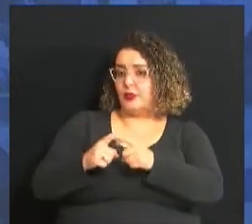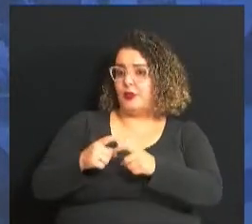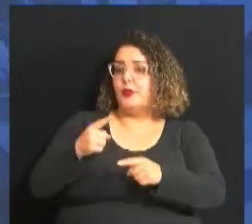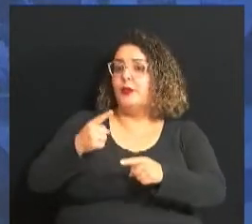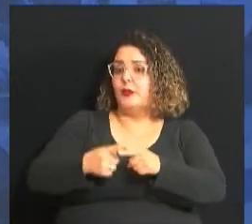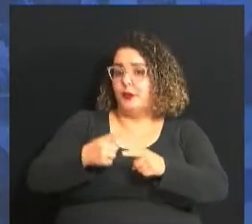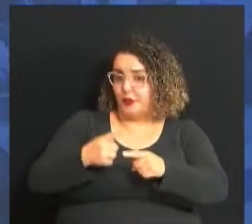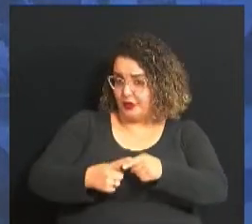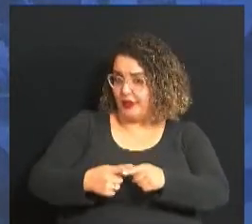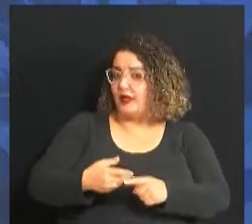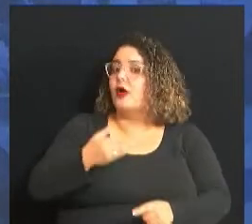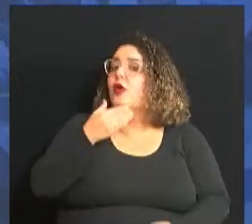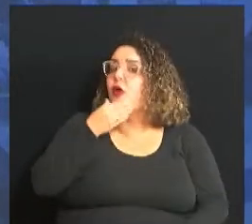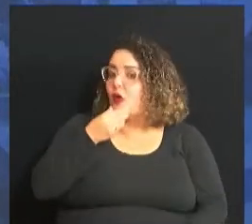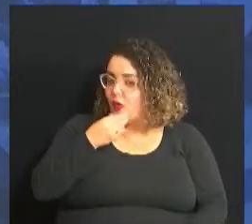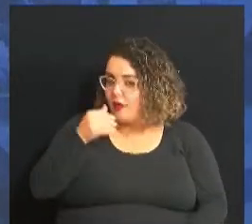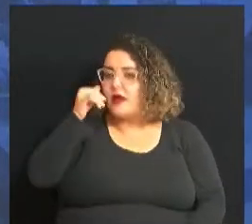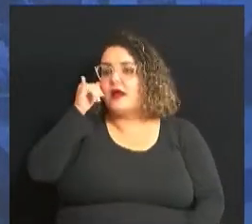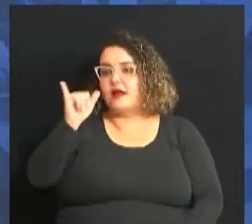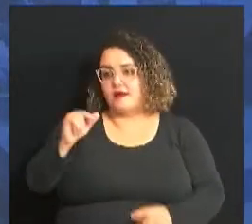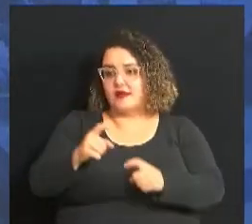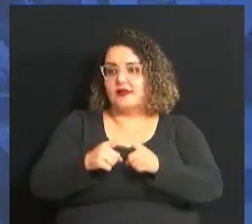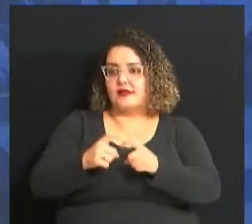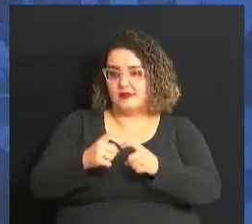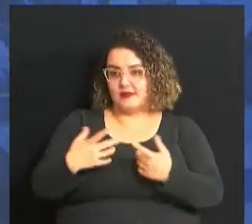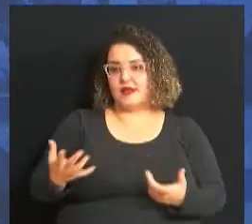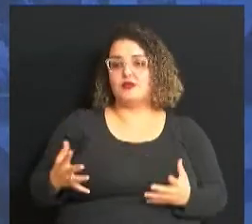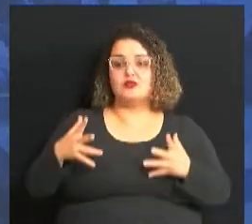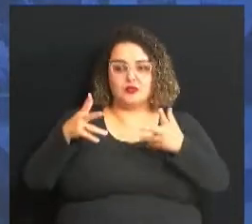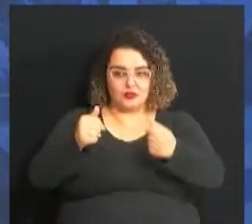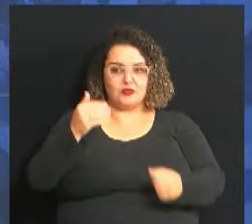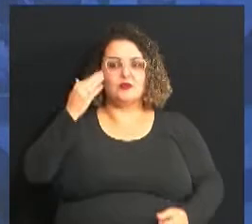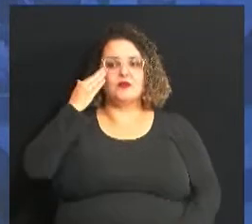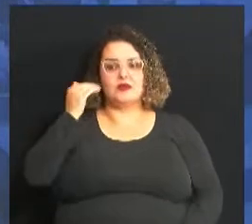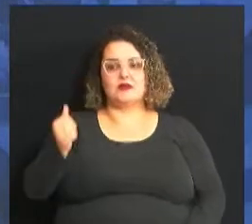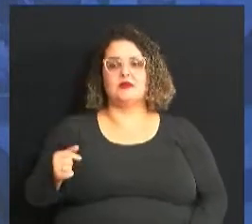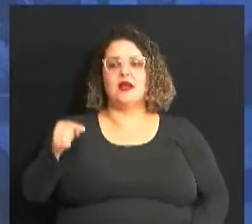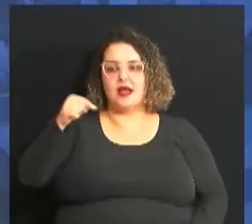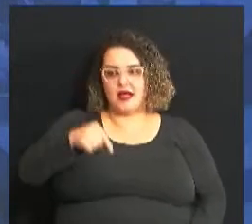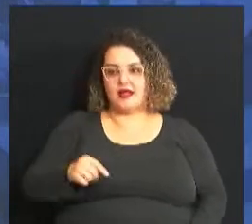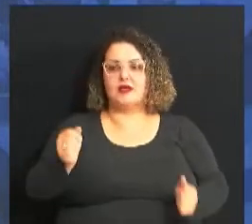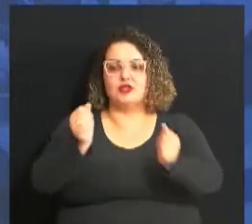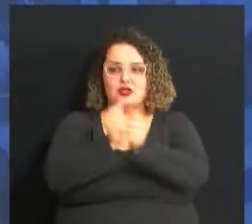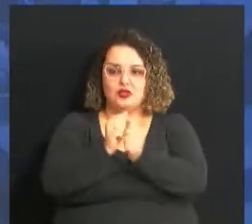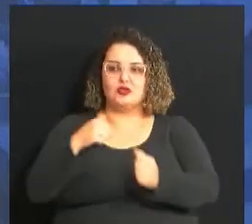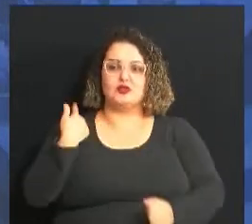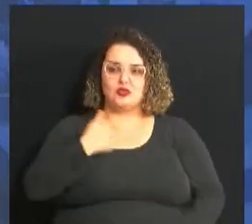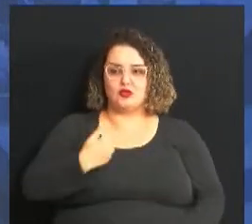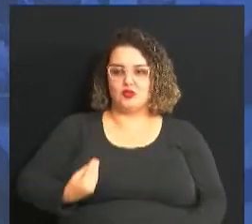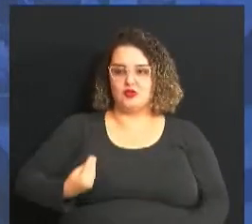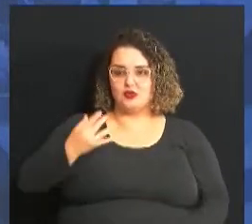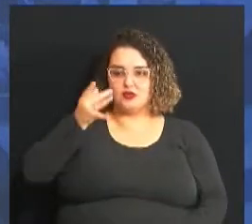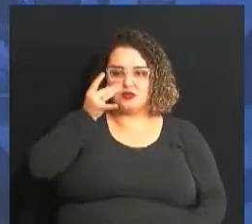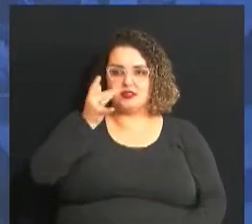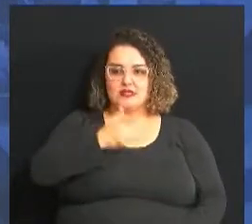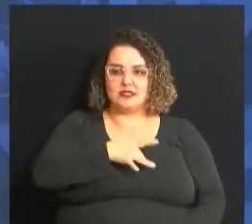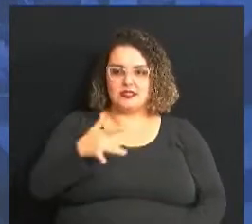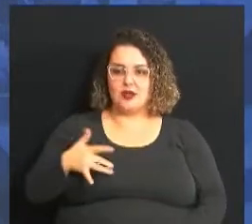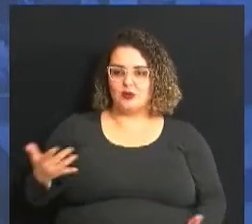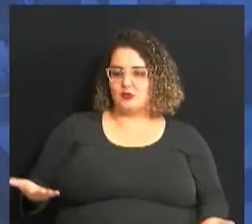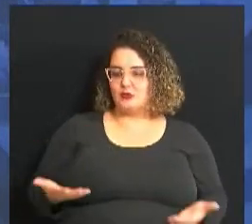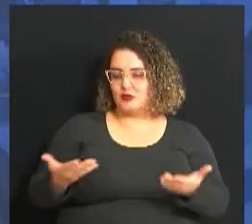evita médicos, né? Tudo isso e muito mais você vai ficar sabendo aqui com a gente, ao vivo, no programa Saúde é Vida, mas antes eu